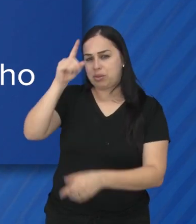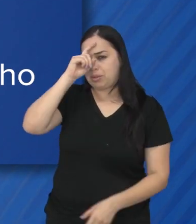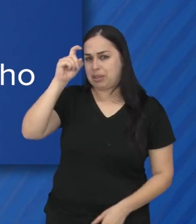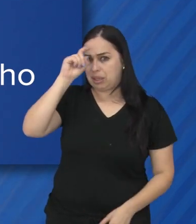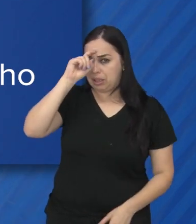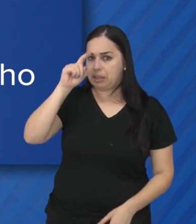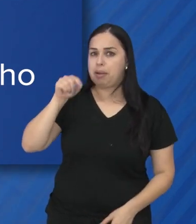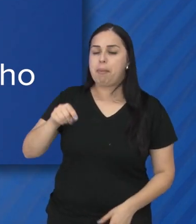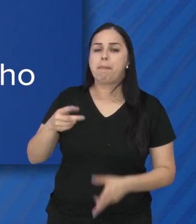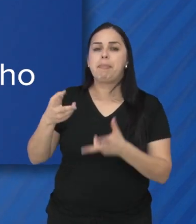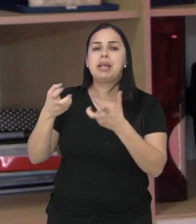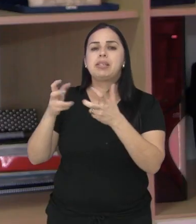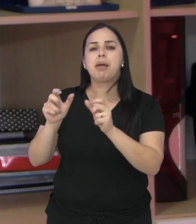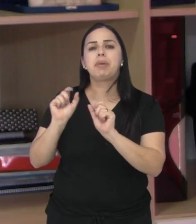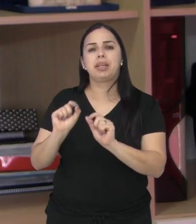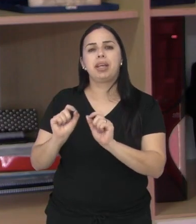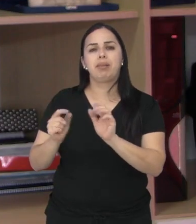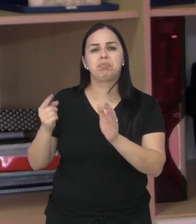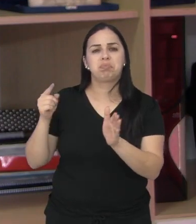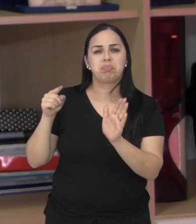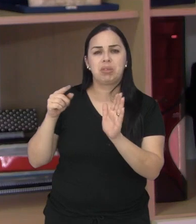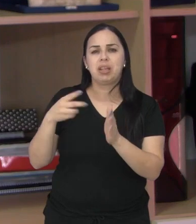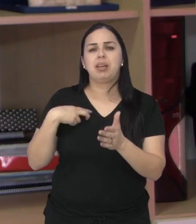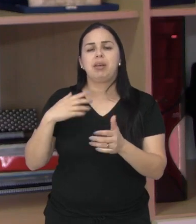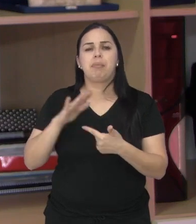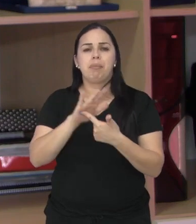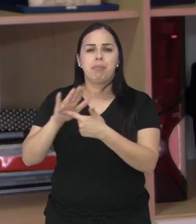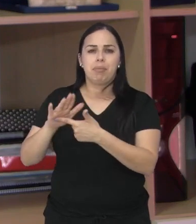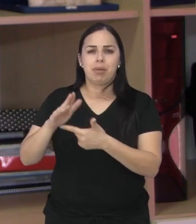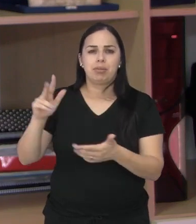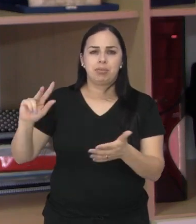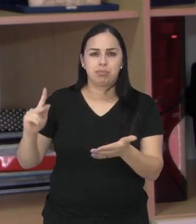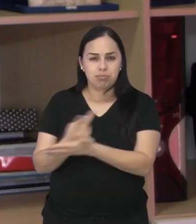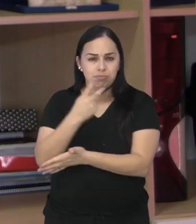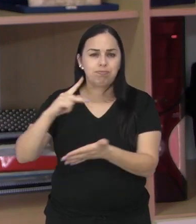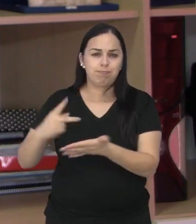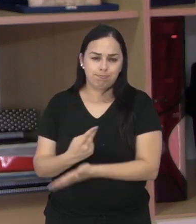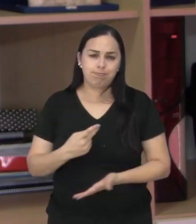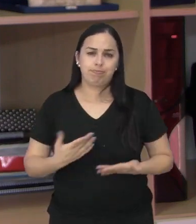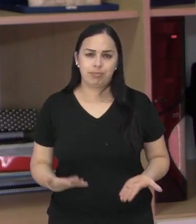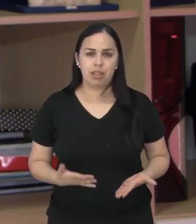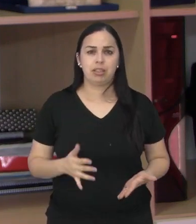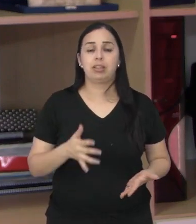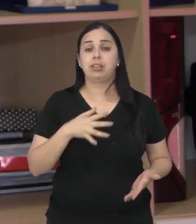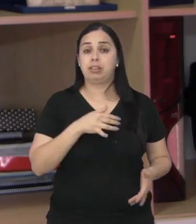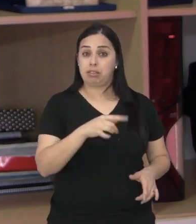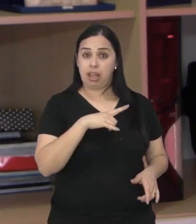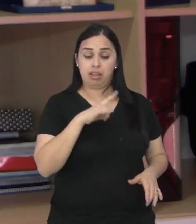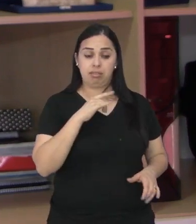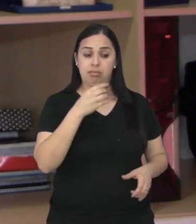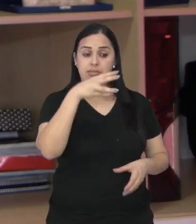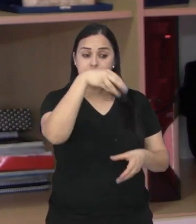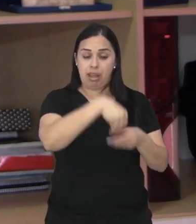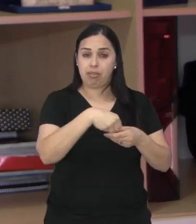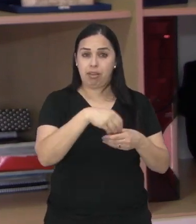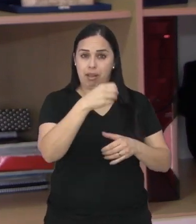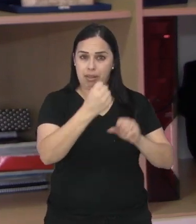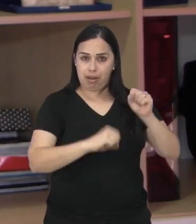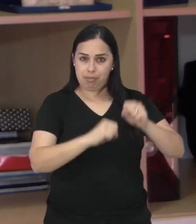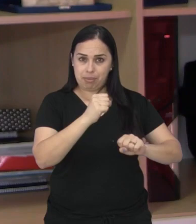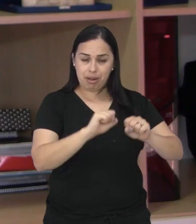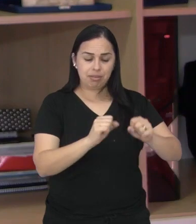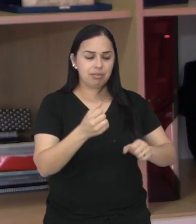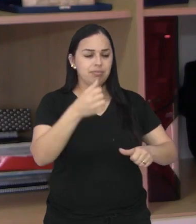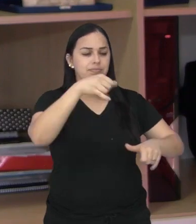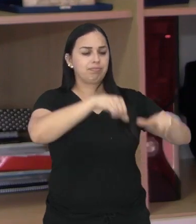maior número de acidentes. Nós podemos ter produtos químicos no ambiente, até mesmo cancerígenos, e que a